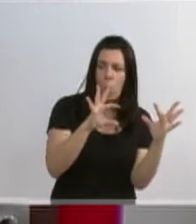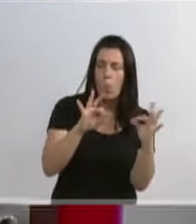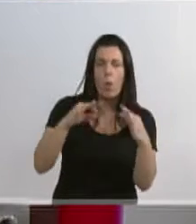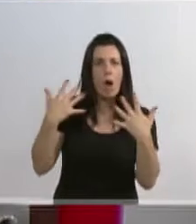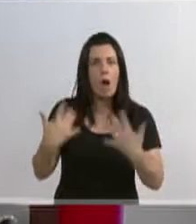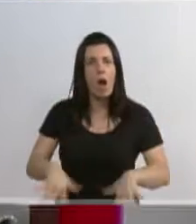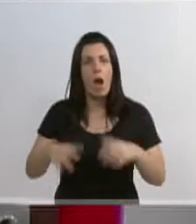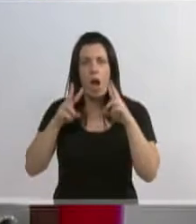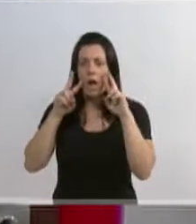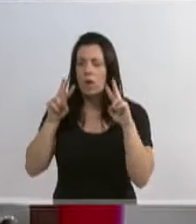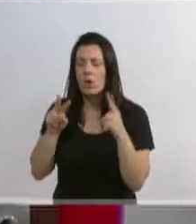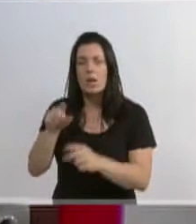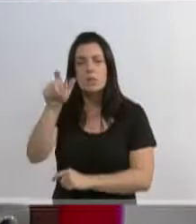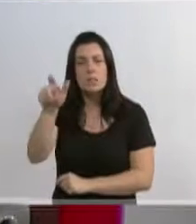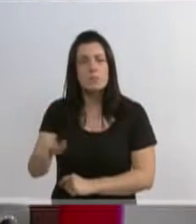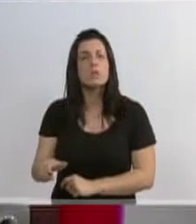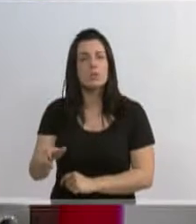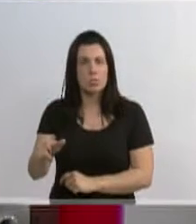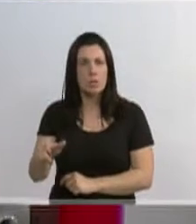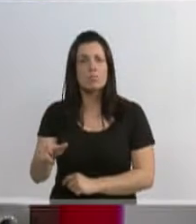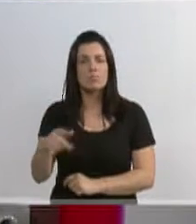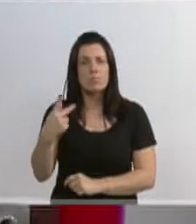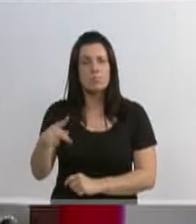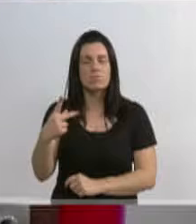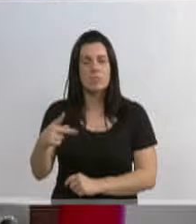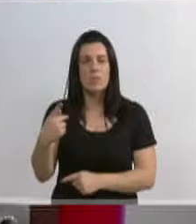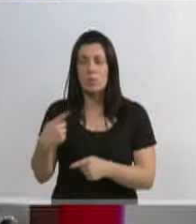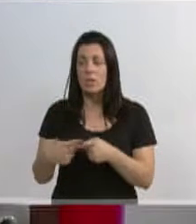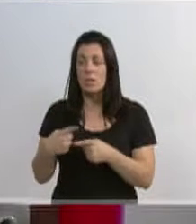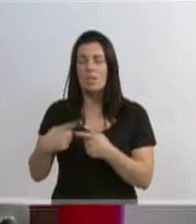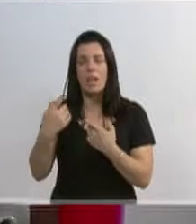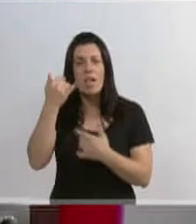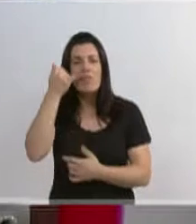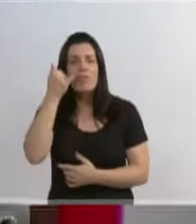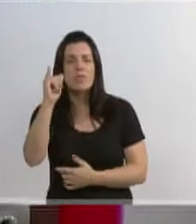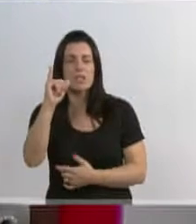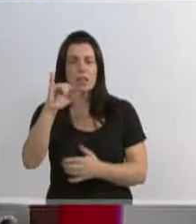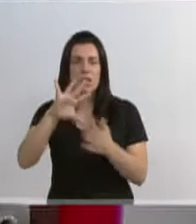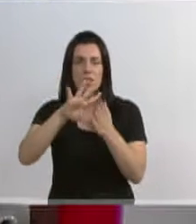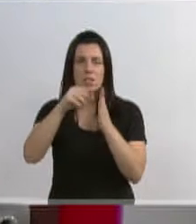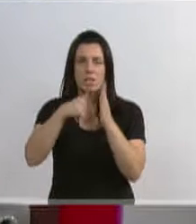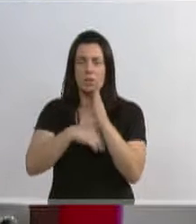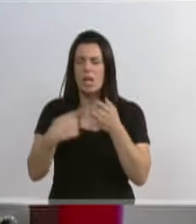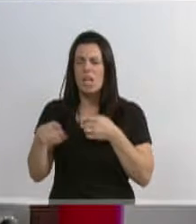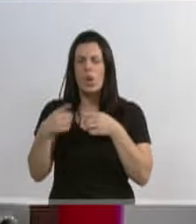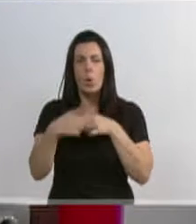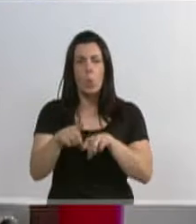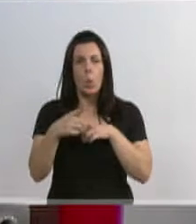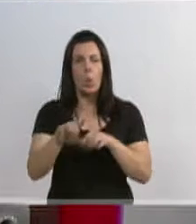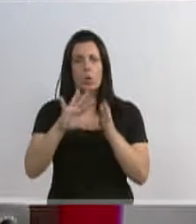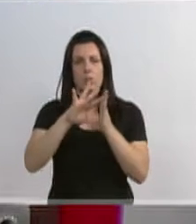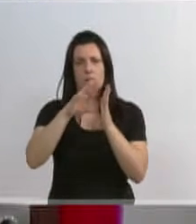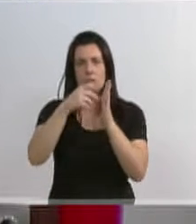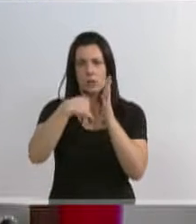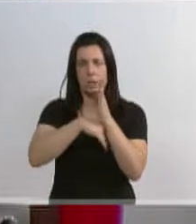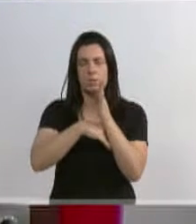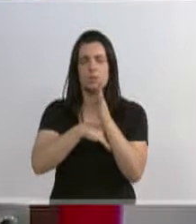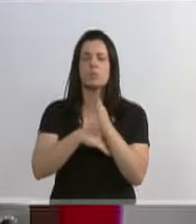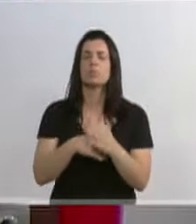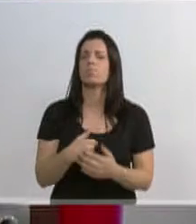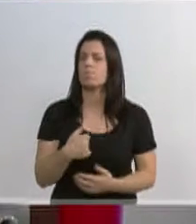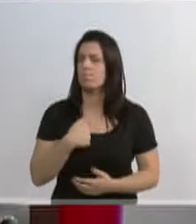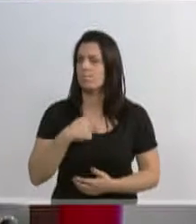é reconhecido pelo combate à corrupção. É inacreditável. É